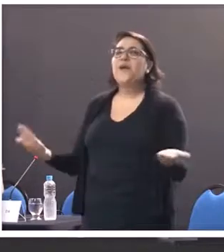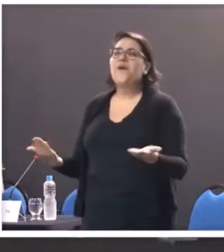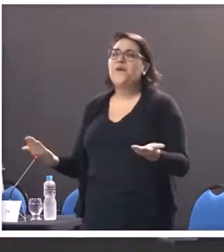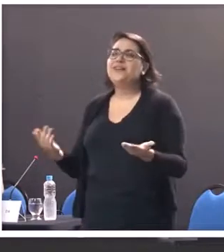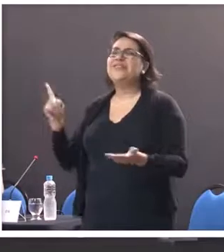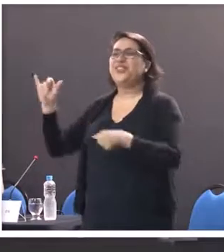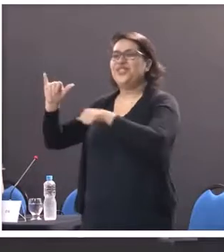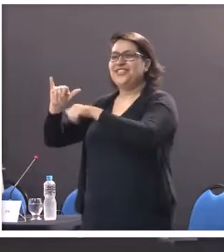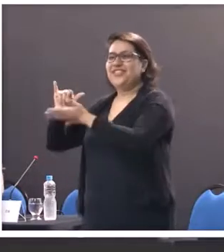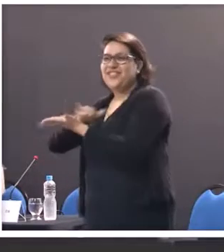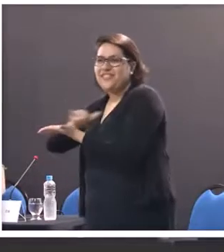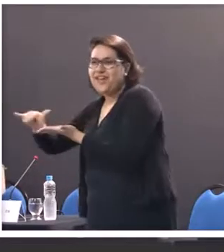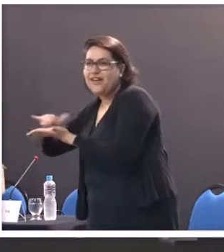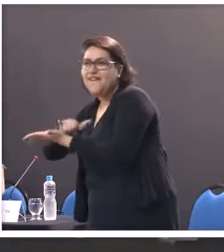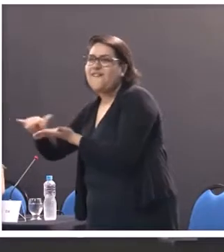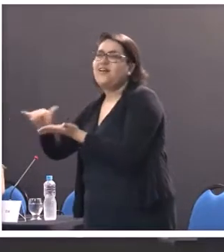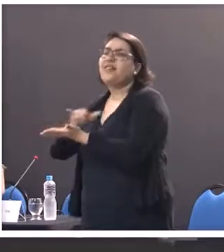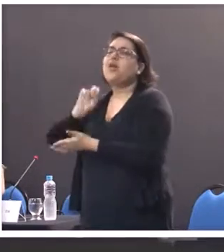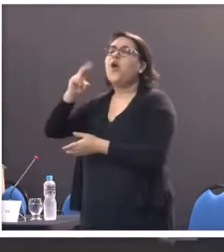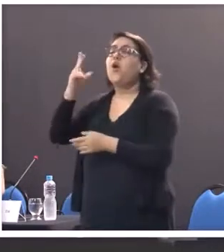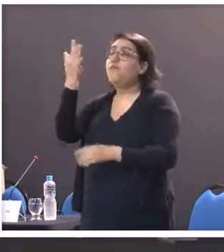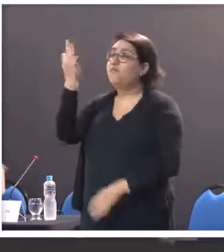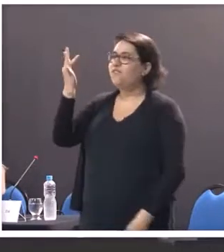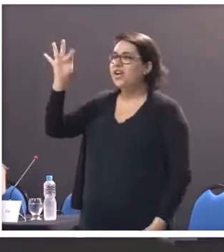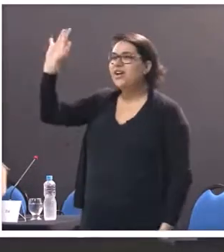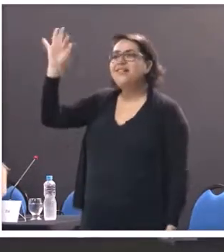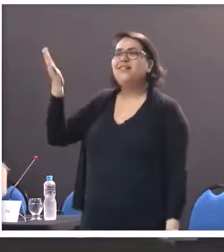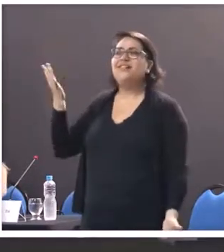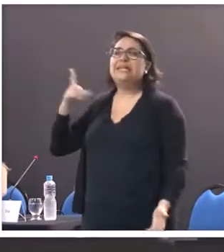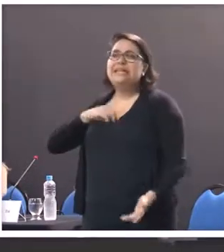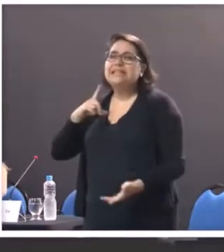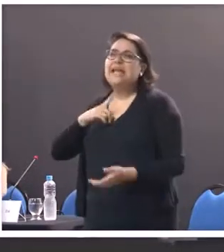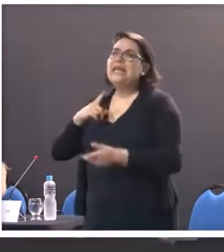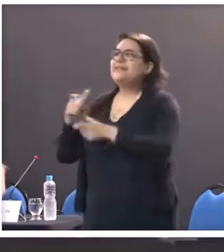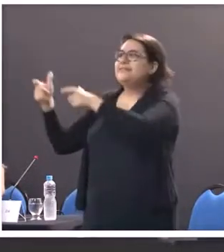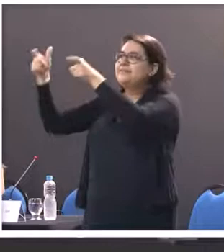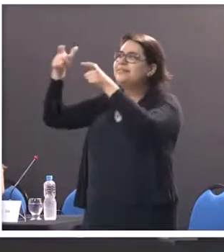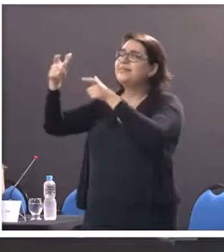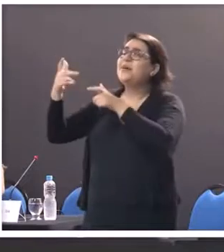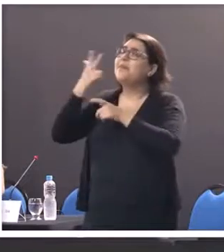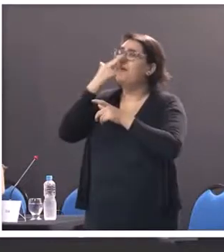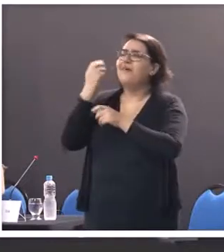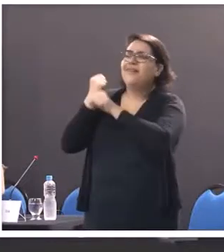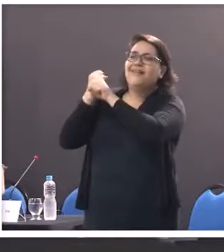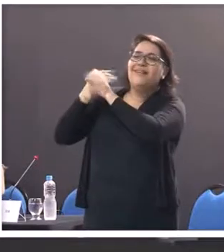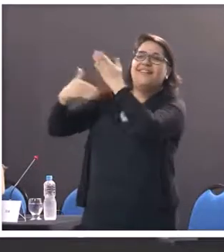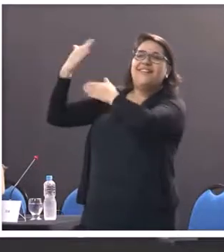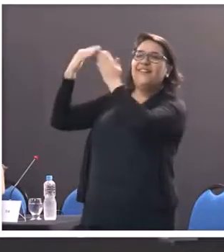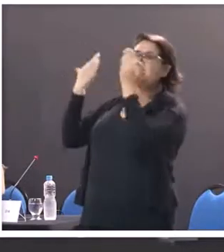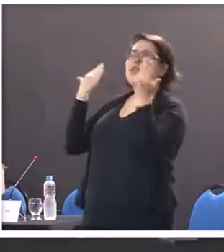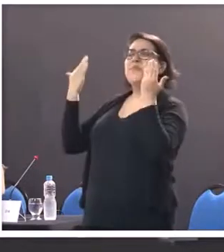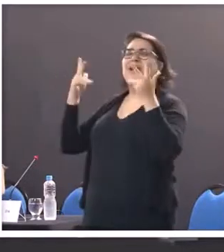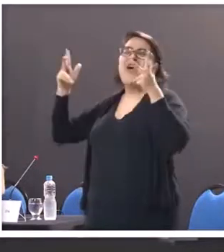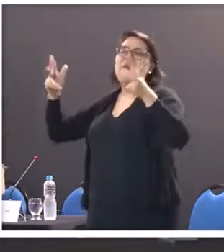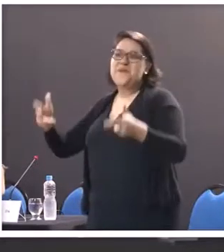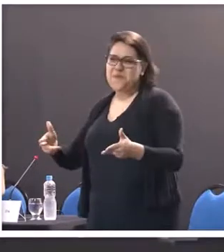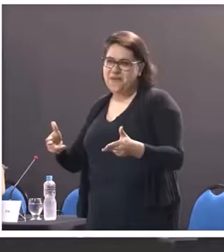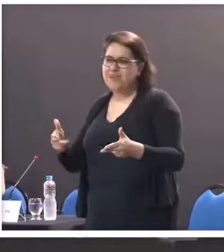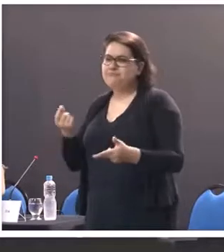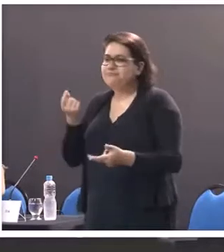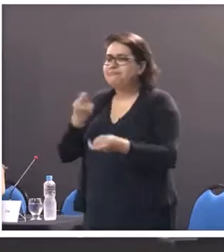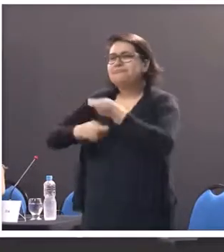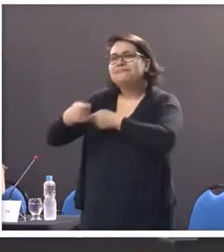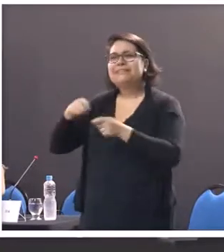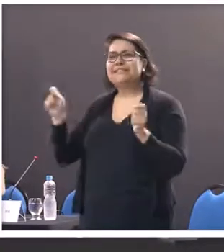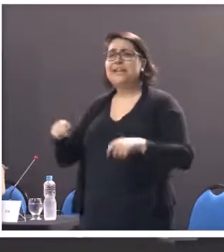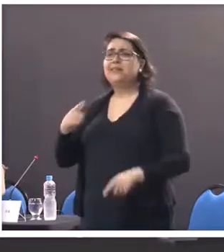hoje em Nova York ou a França. Então eles tinham o mesmo poder econômico e militar para tal coisa.